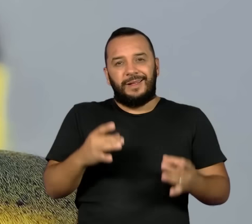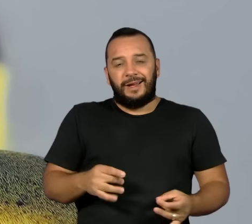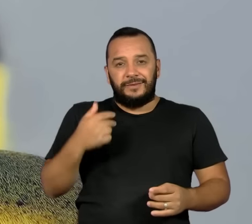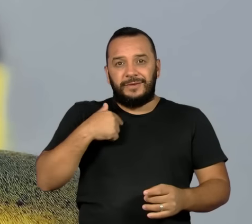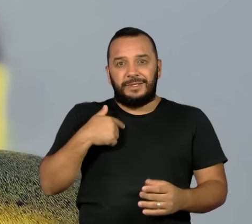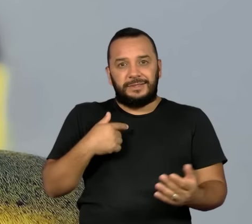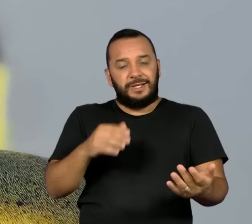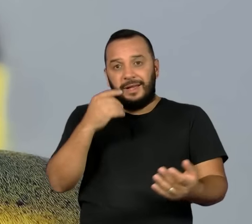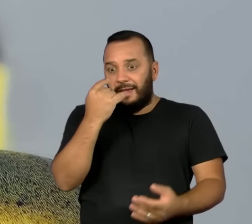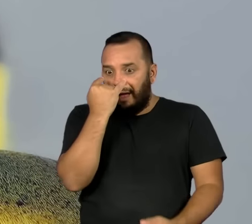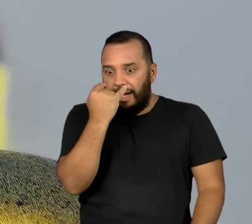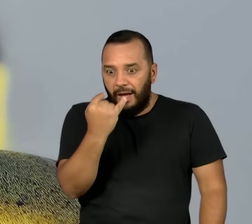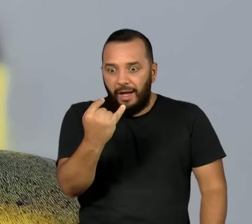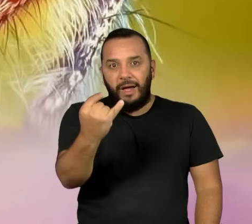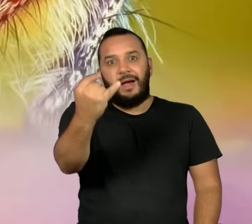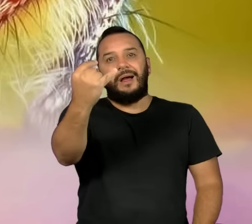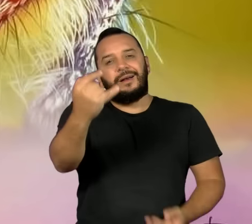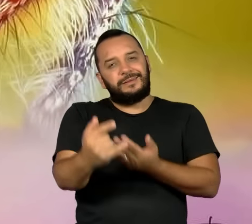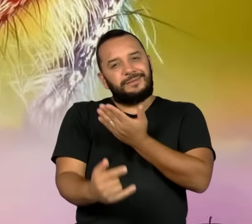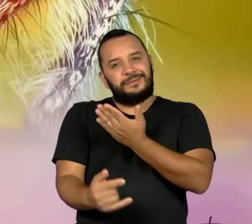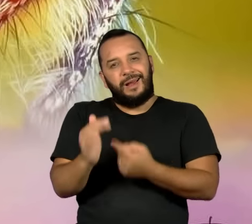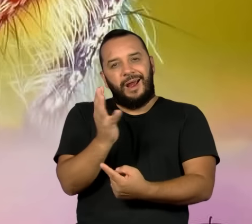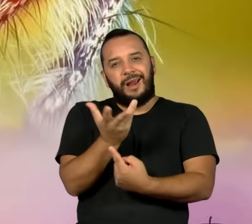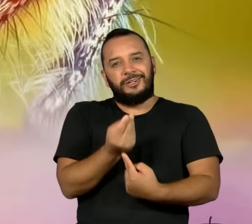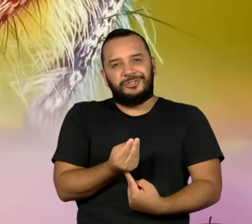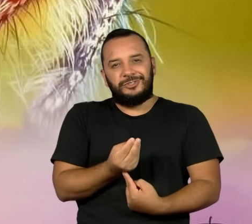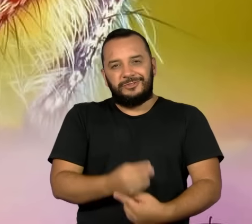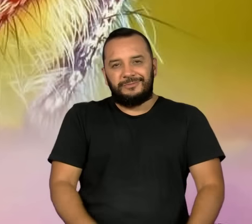olhar de quem aprecia estas obras de arte.